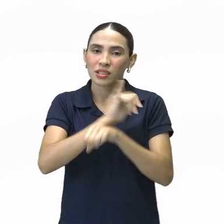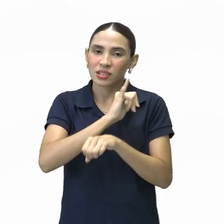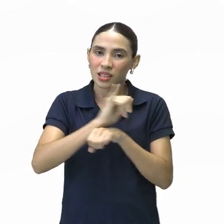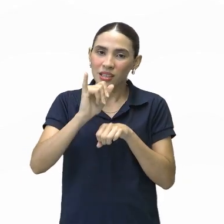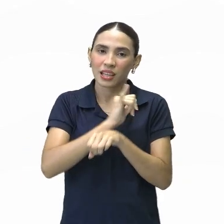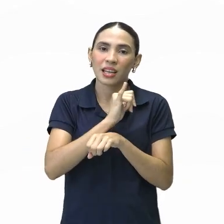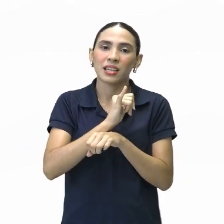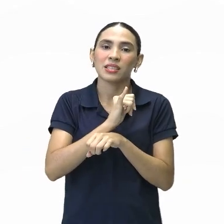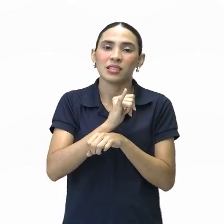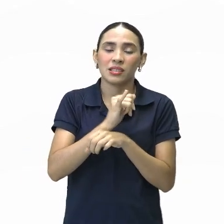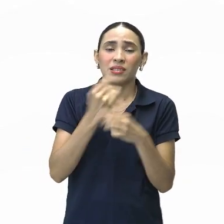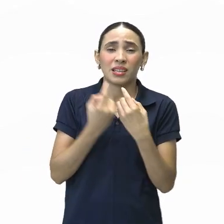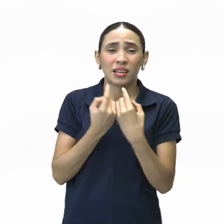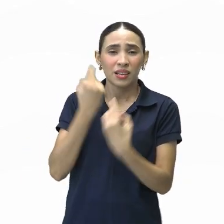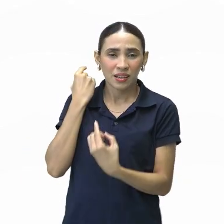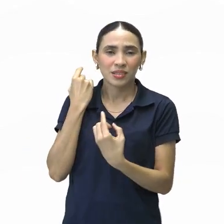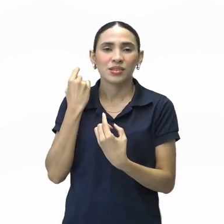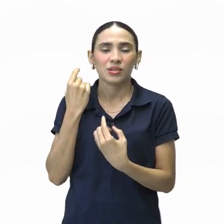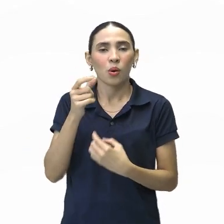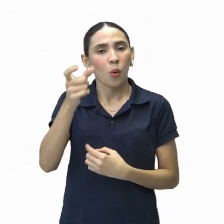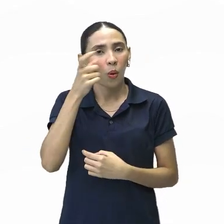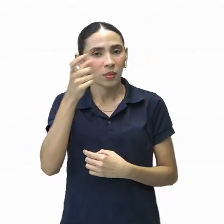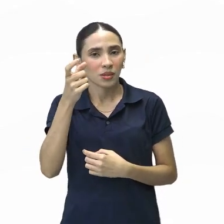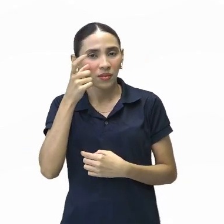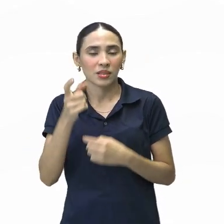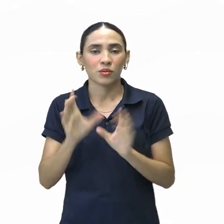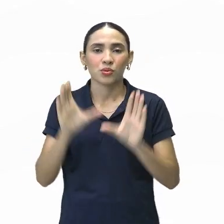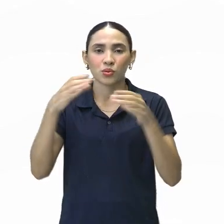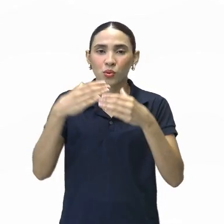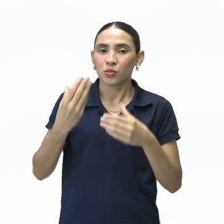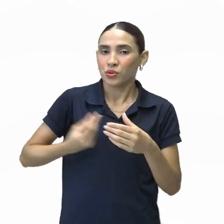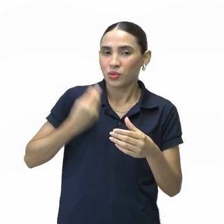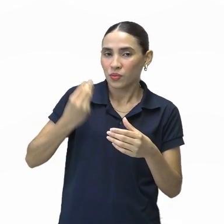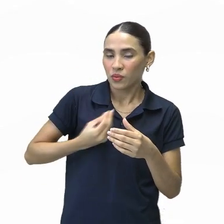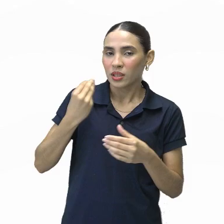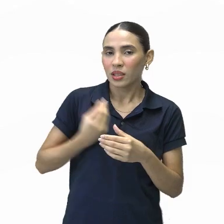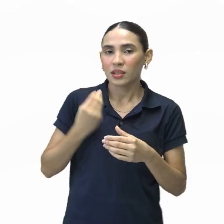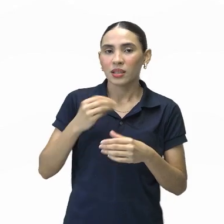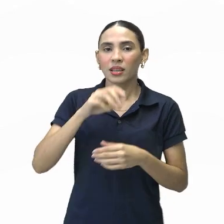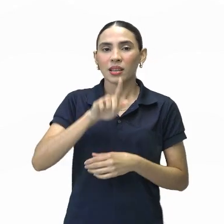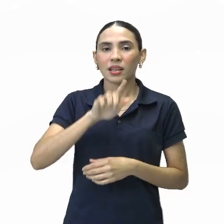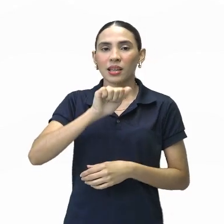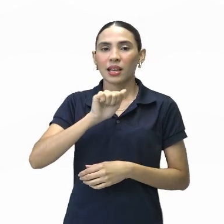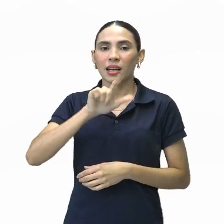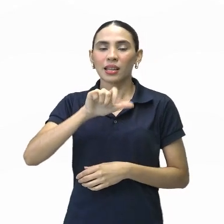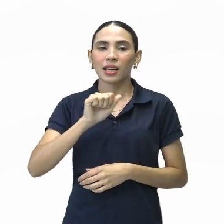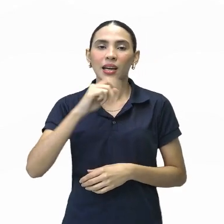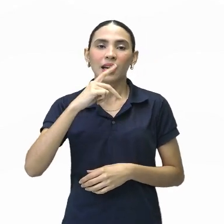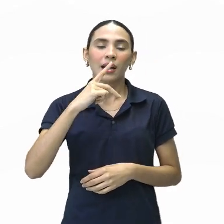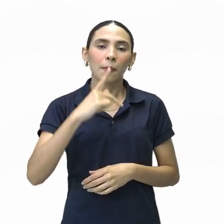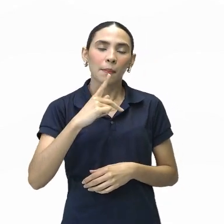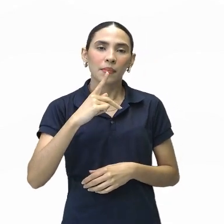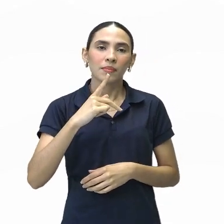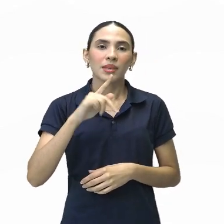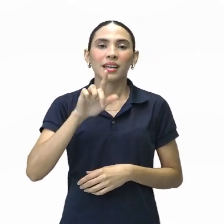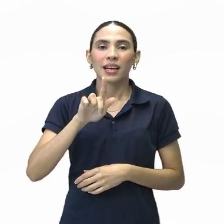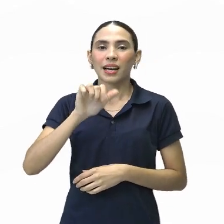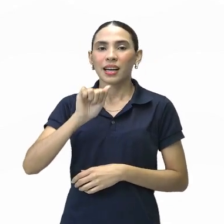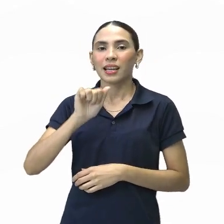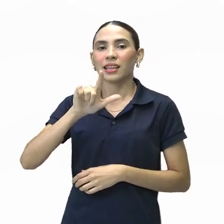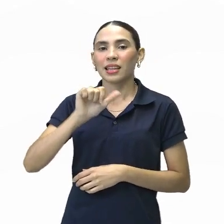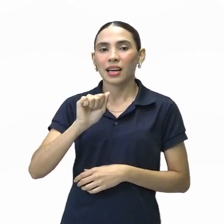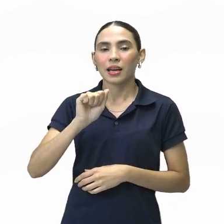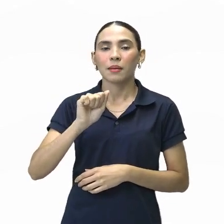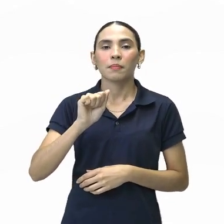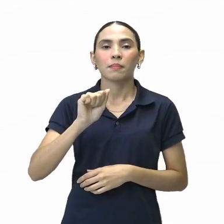da observação, né, das espécies que ele viu em Galápagos, né, como a tartaruga que a gente viu